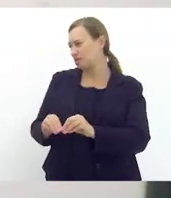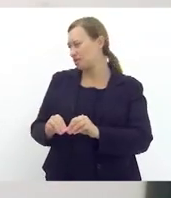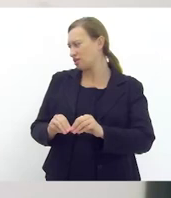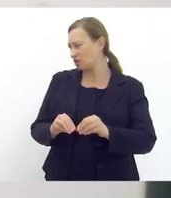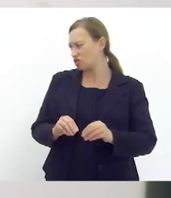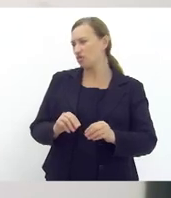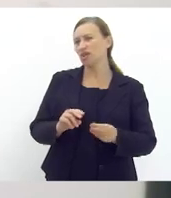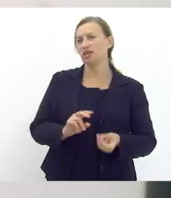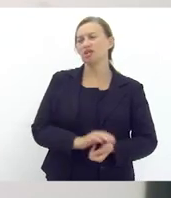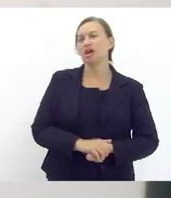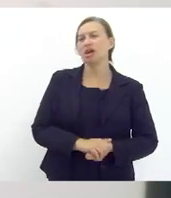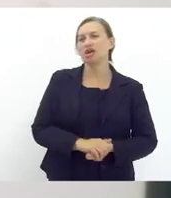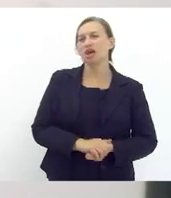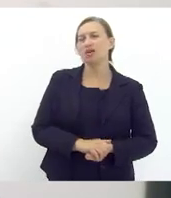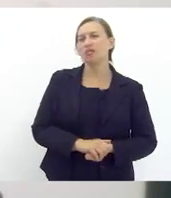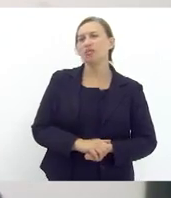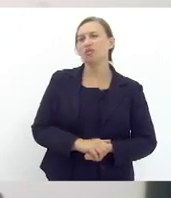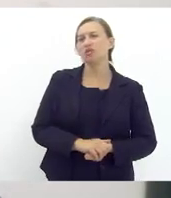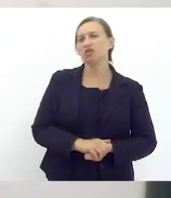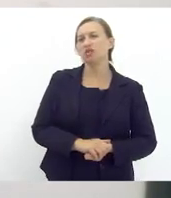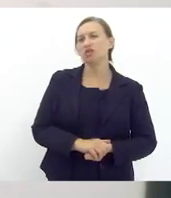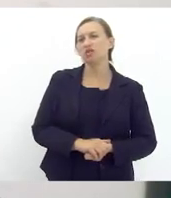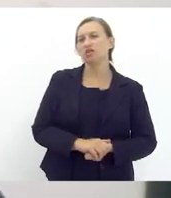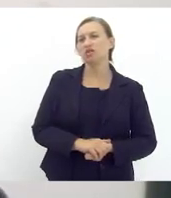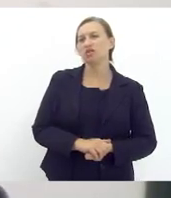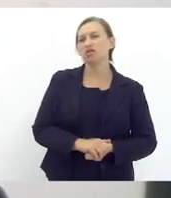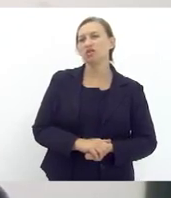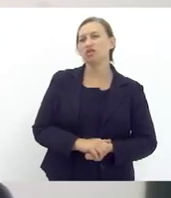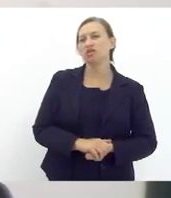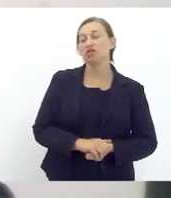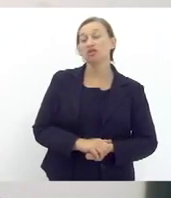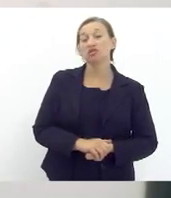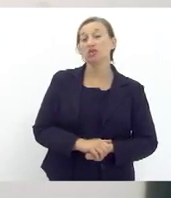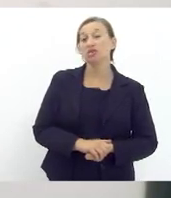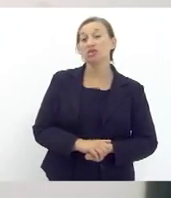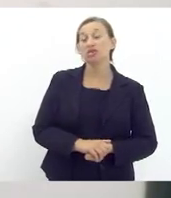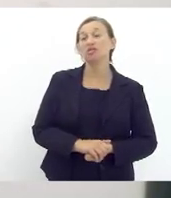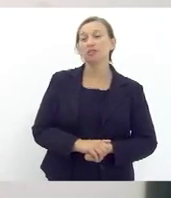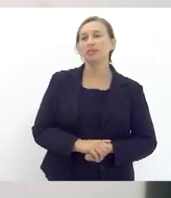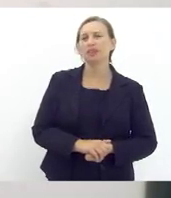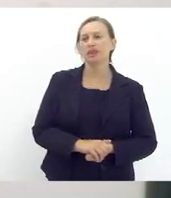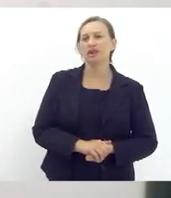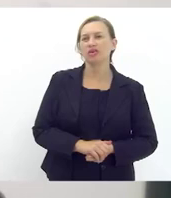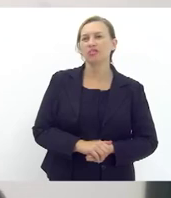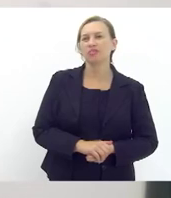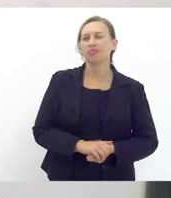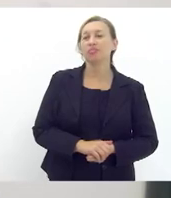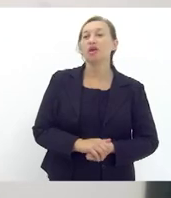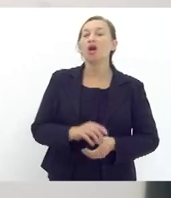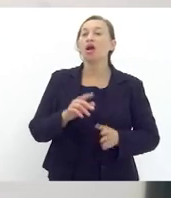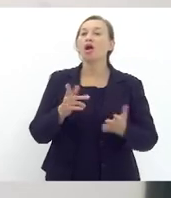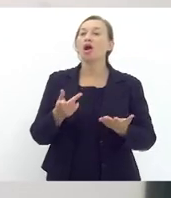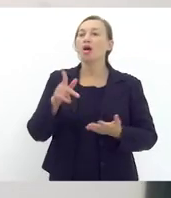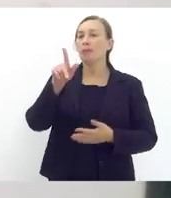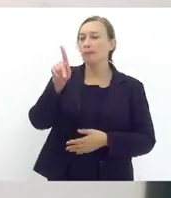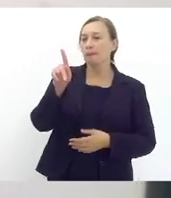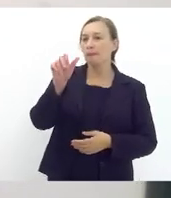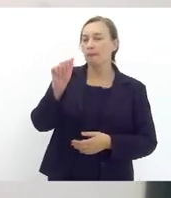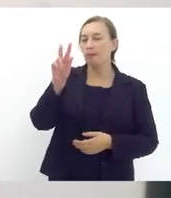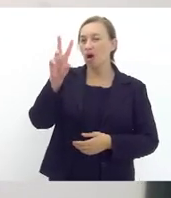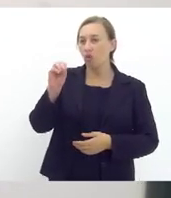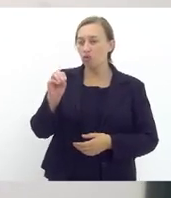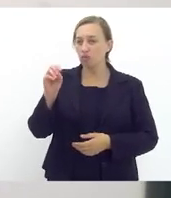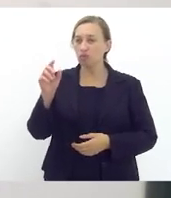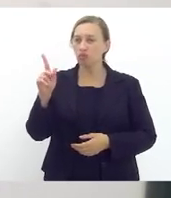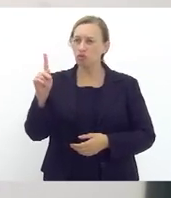questão importante de esclarecer para vocês depois dizer que para a Paulo Gustavo efetivar